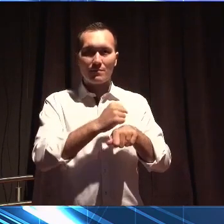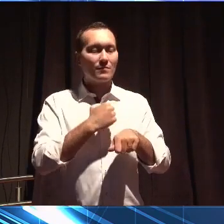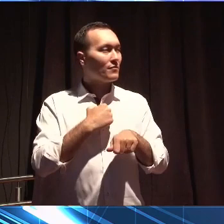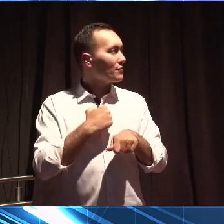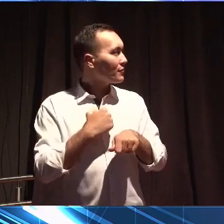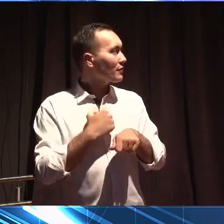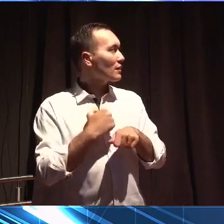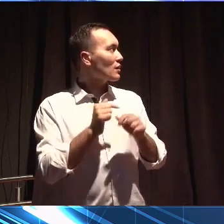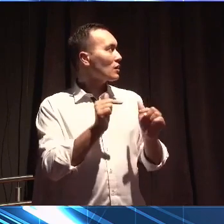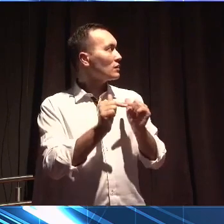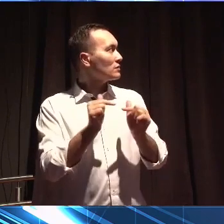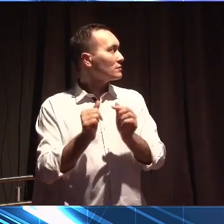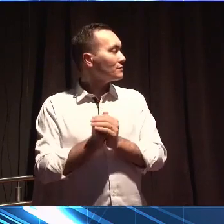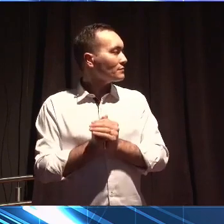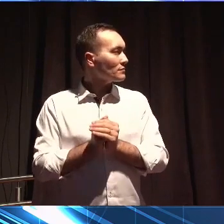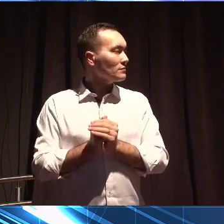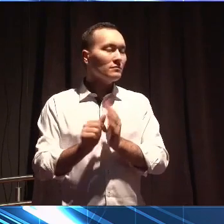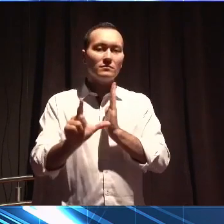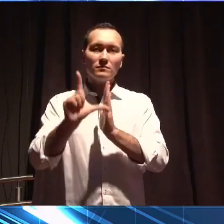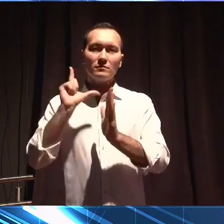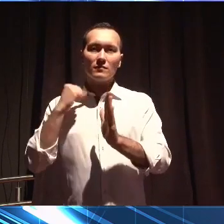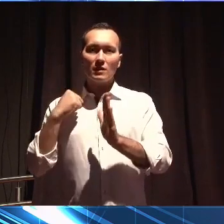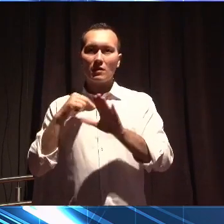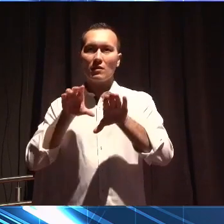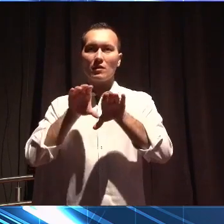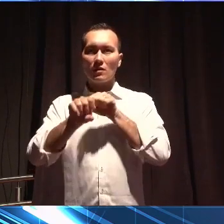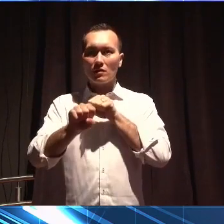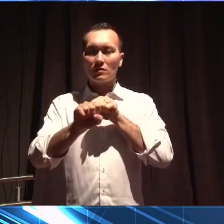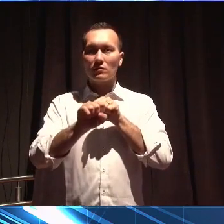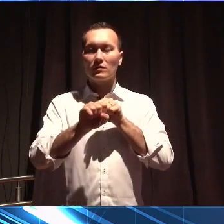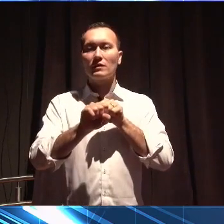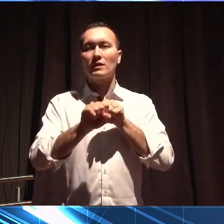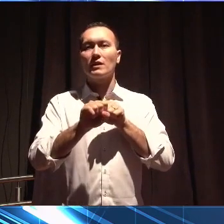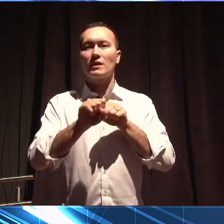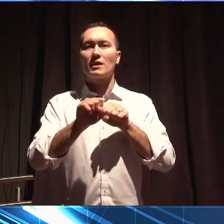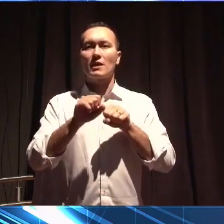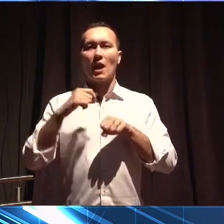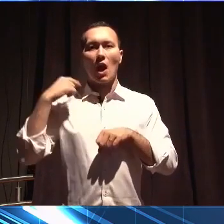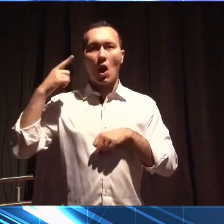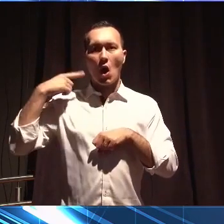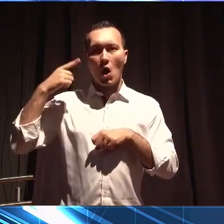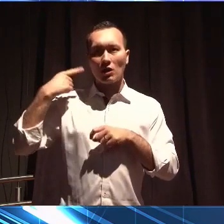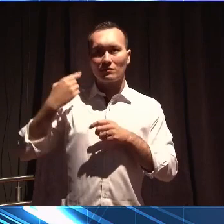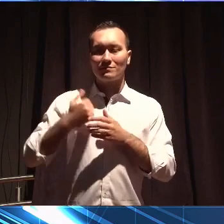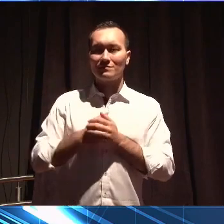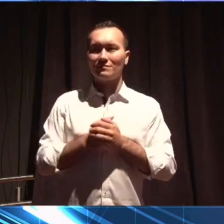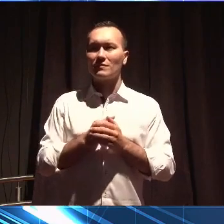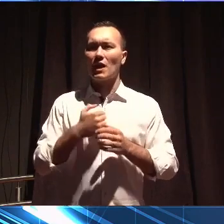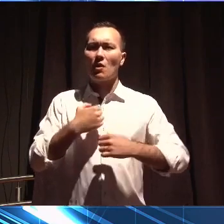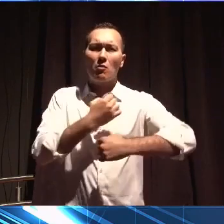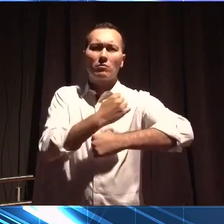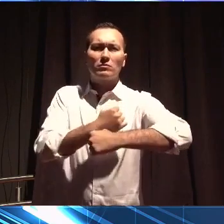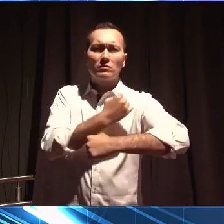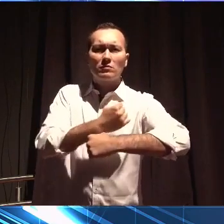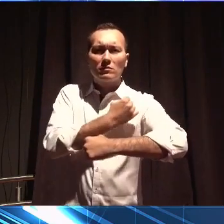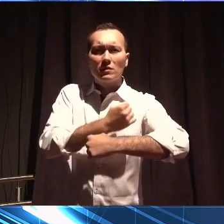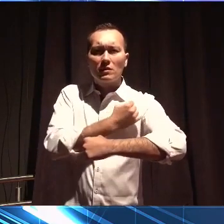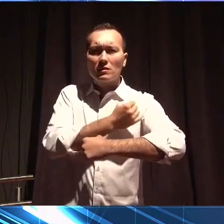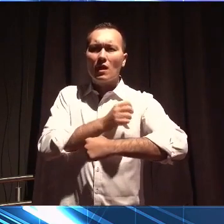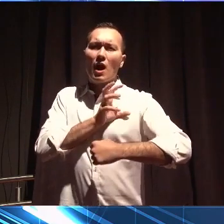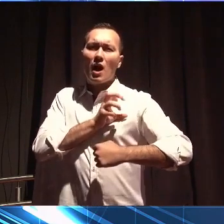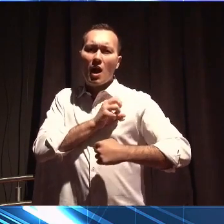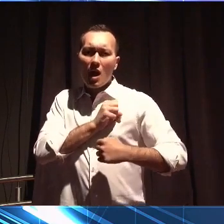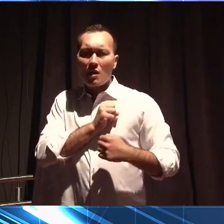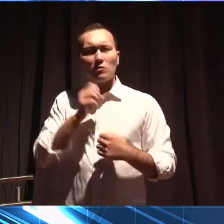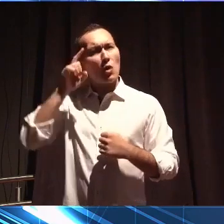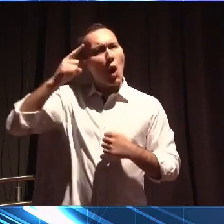me formei em Direito antes de estudar TI e eu me considero um Masterchef amador, porque eu cozinho muito. Não quer dizer que eu cozinhe bem, eu cozinho